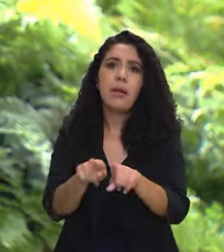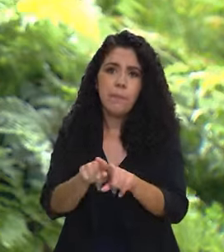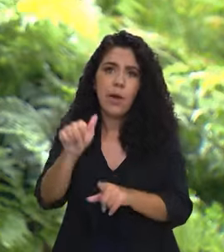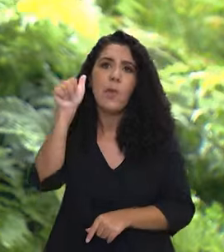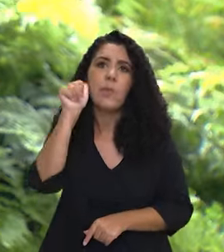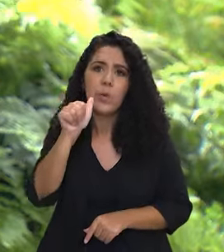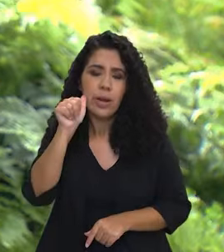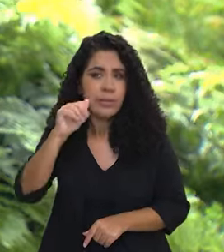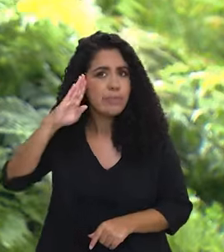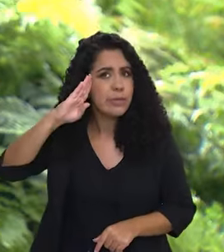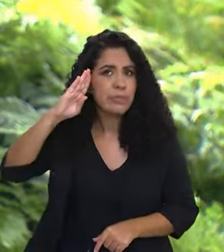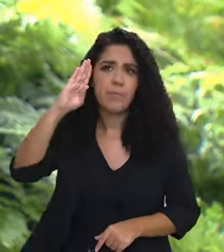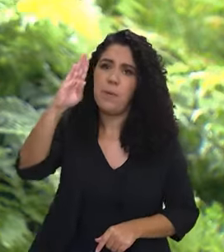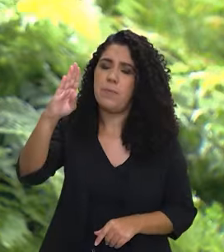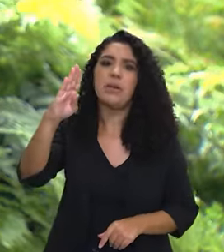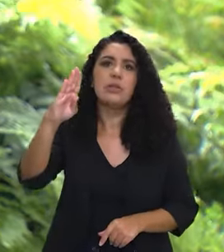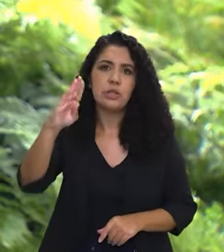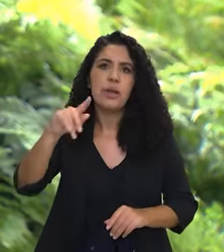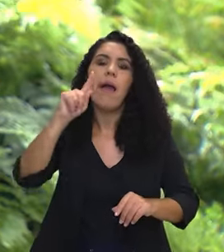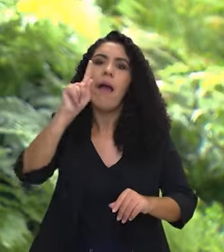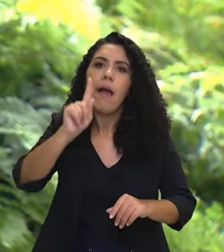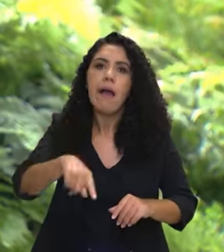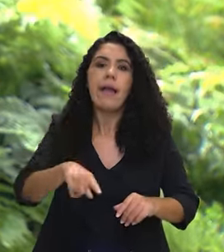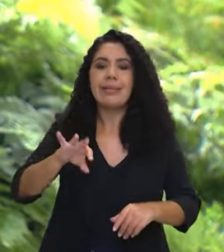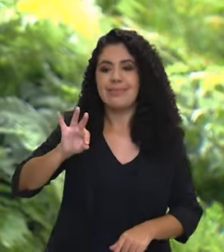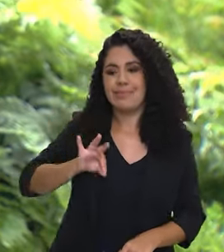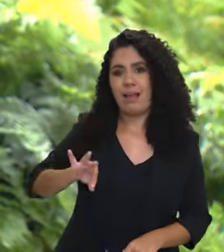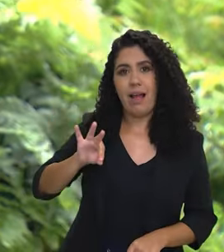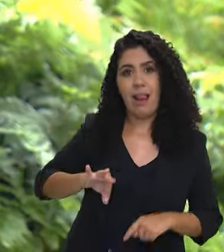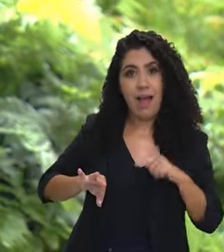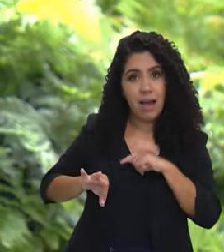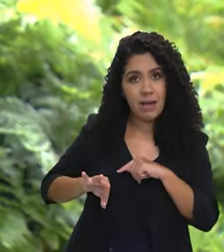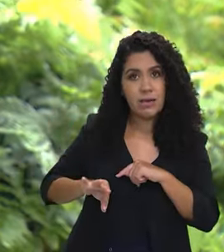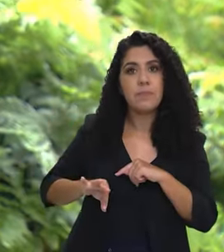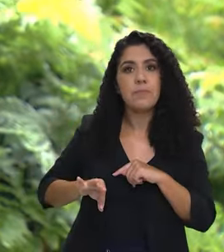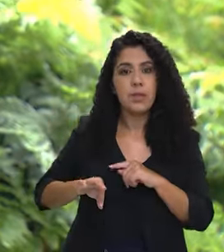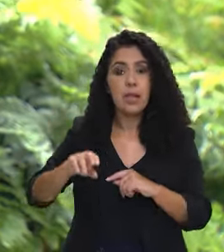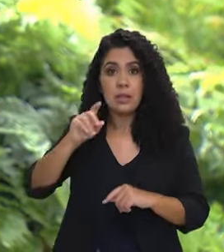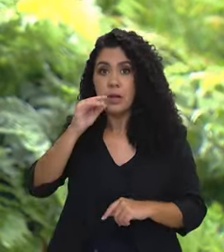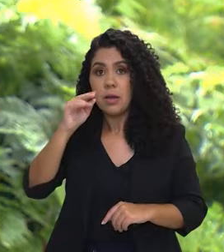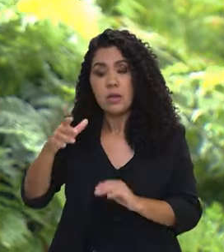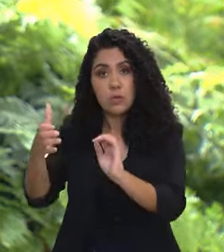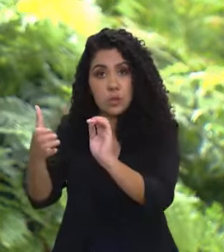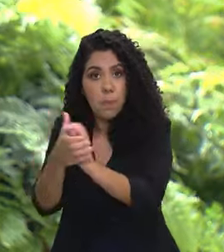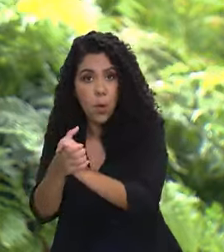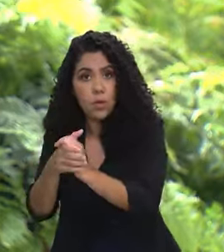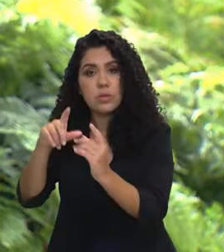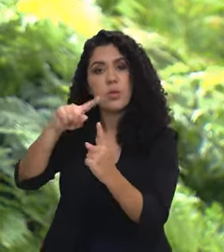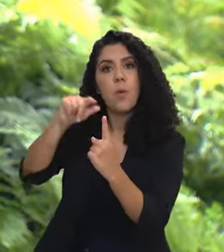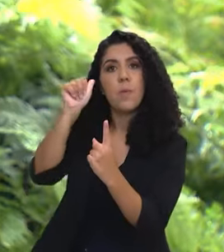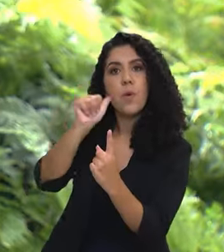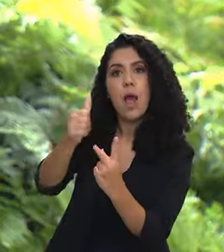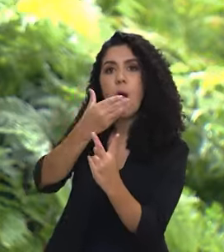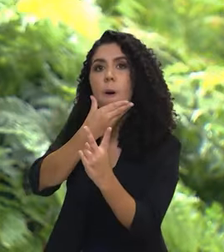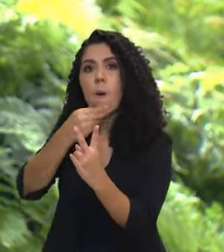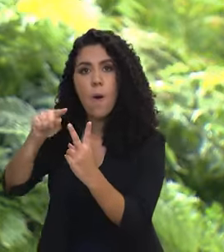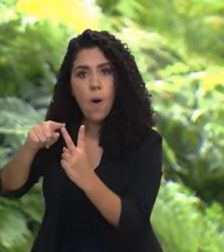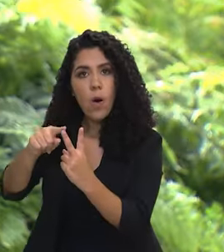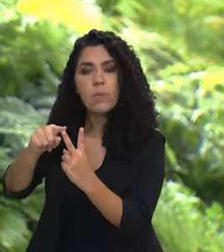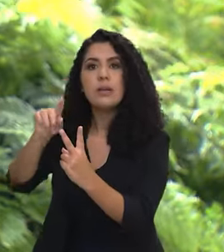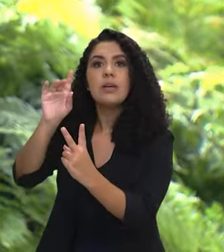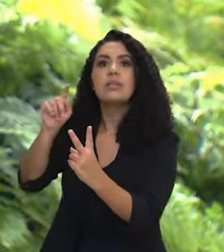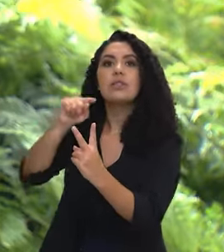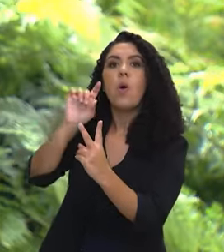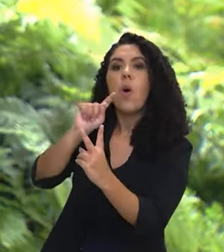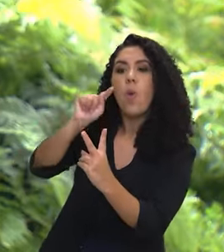impondo um ônus sempre mais nas mulheres, que é a restrição salarial. Os casais servindo juntos, um dos dois terá